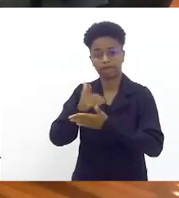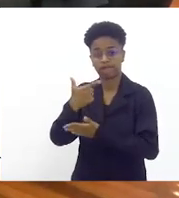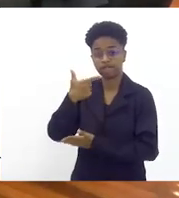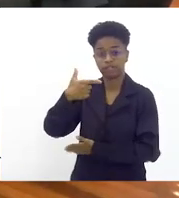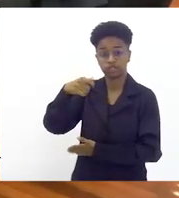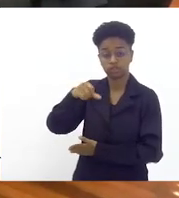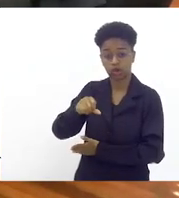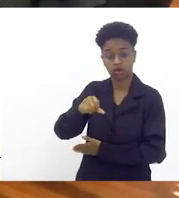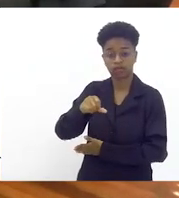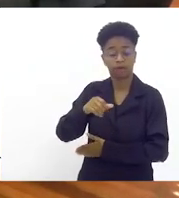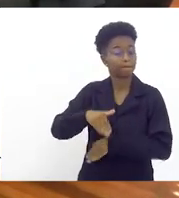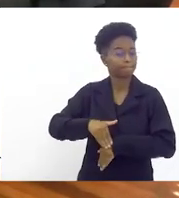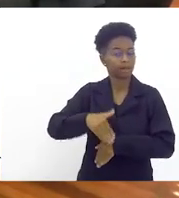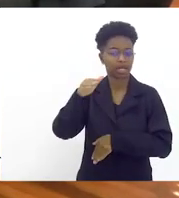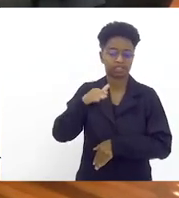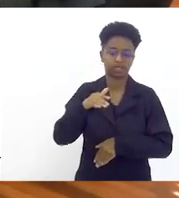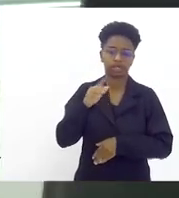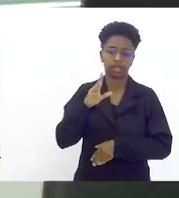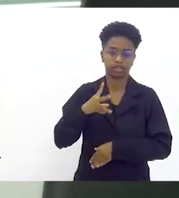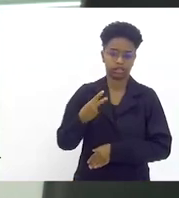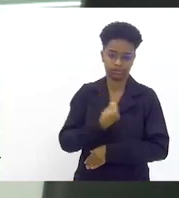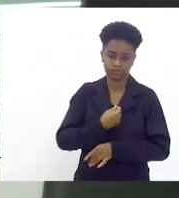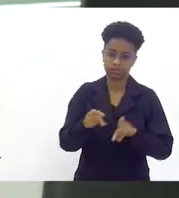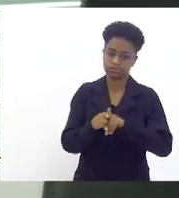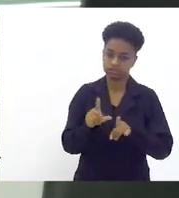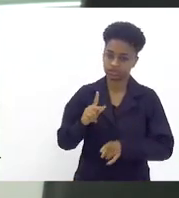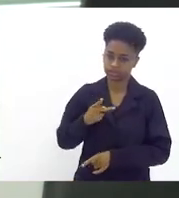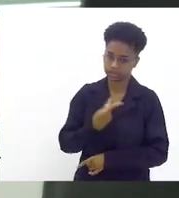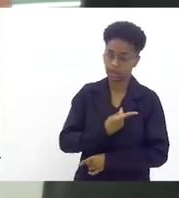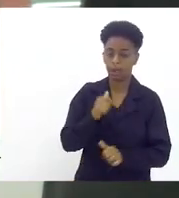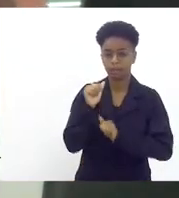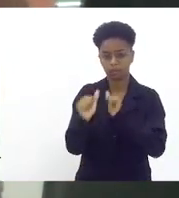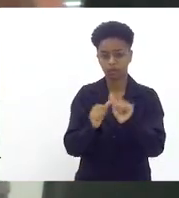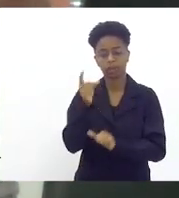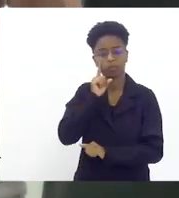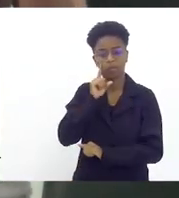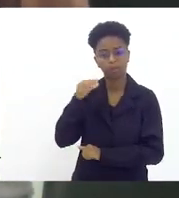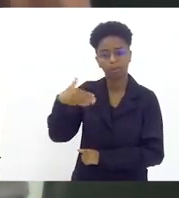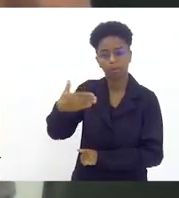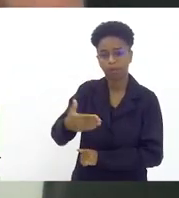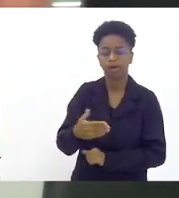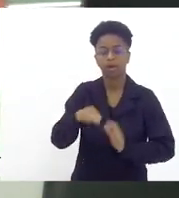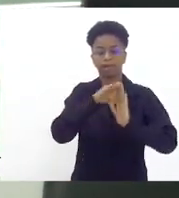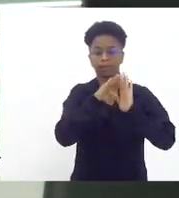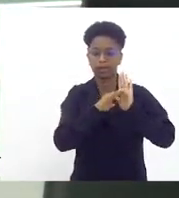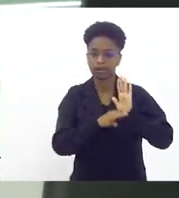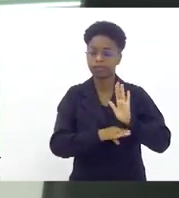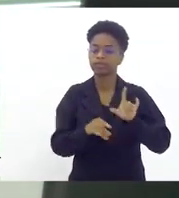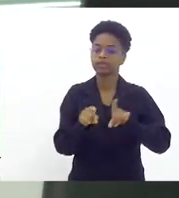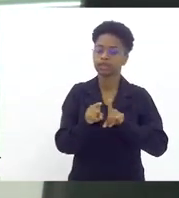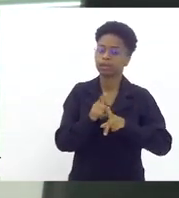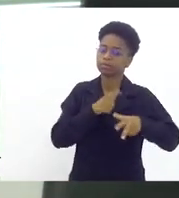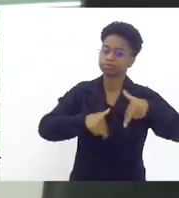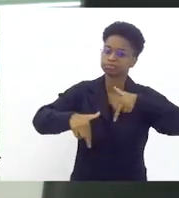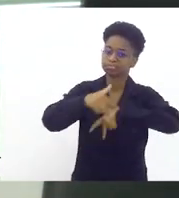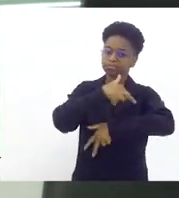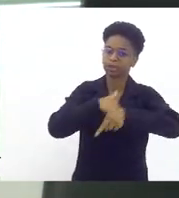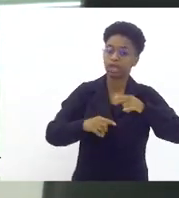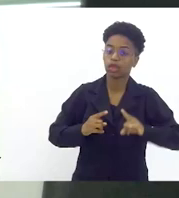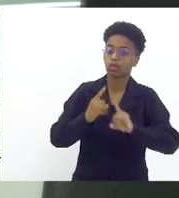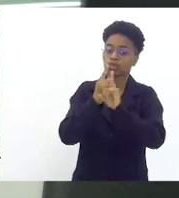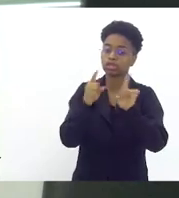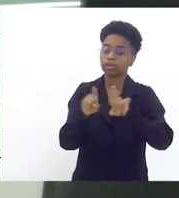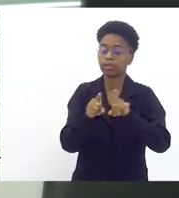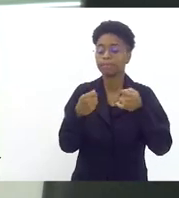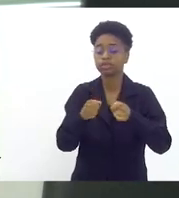transexuais para as câmaras municipais do Brasil, mudando aí a rotina dos parlamentos, né, a ordem do dia, circulando, encontrando e tendo